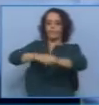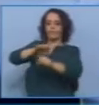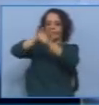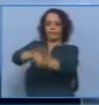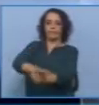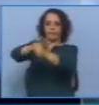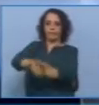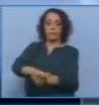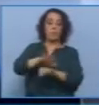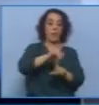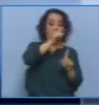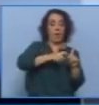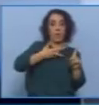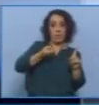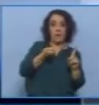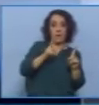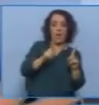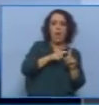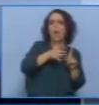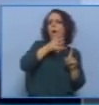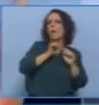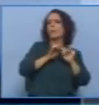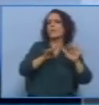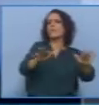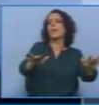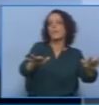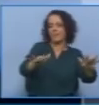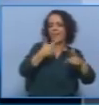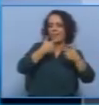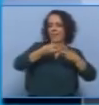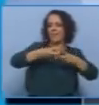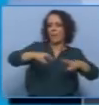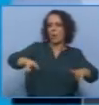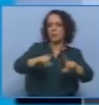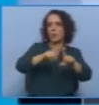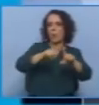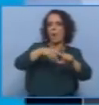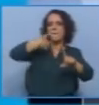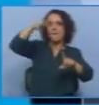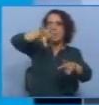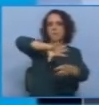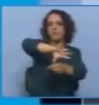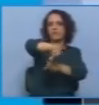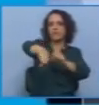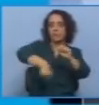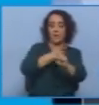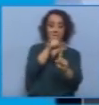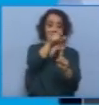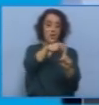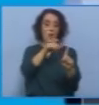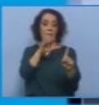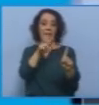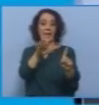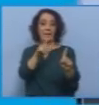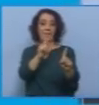profeta, também tem as suas visões, e porque a linguagem é assim toda muito apocalíptica. E é exatamente isso que o Henrique estava a dizer.